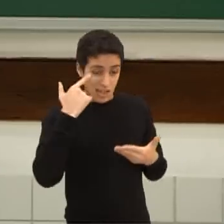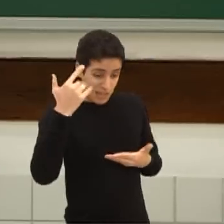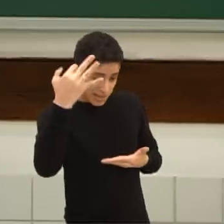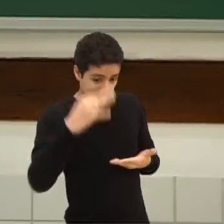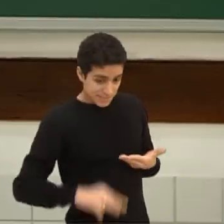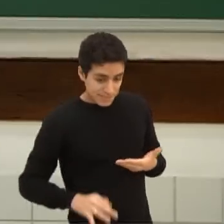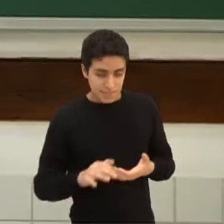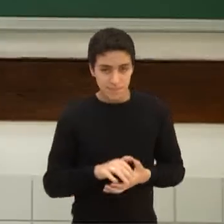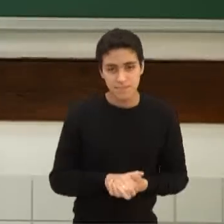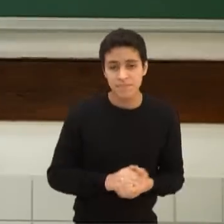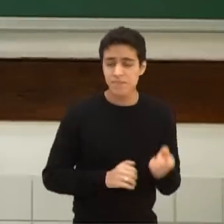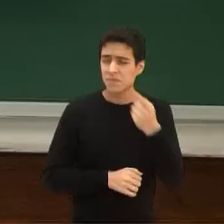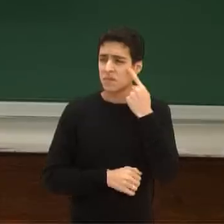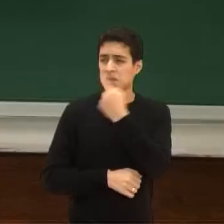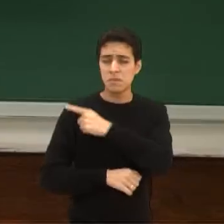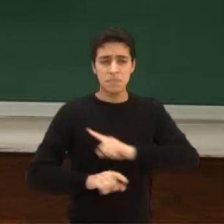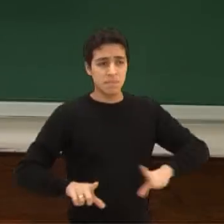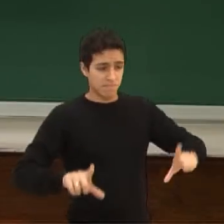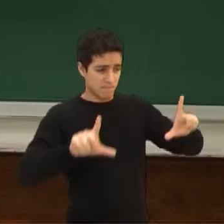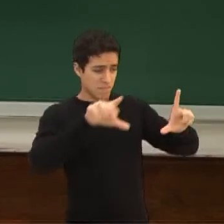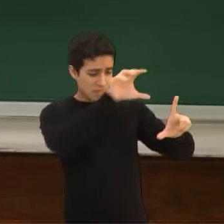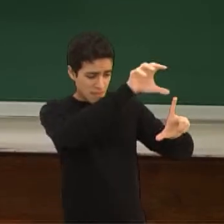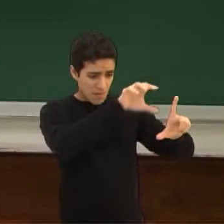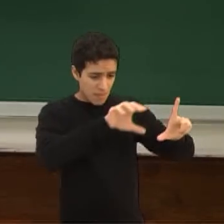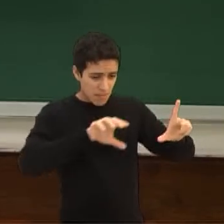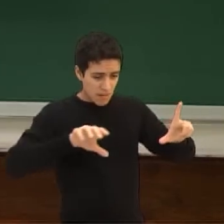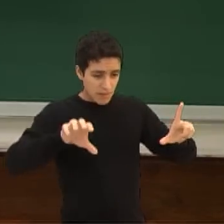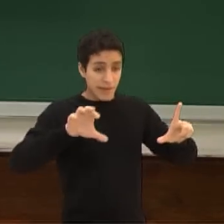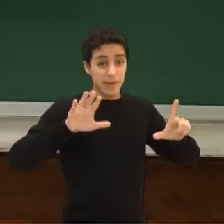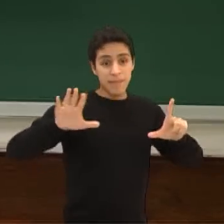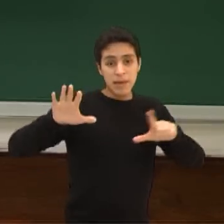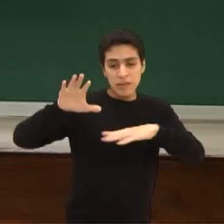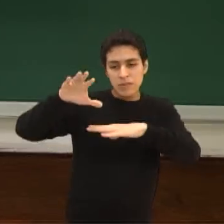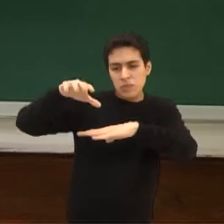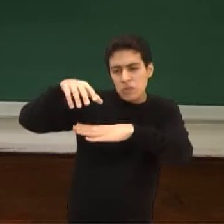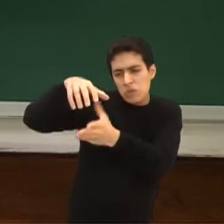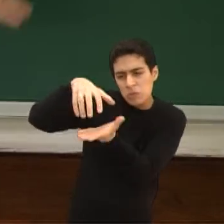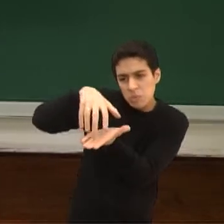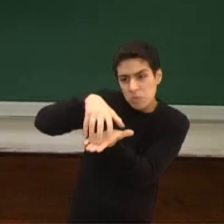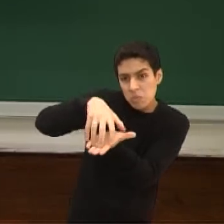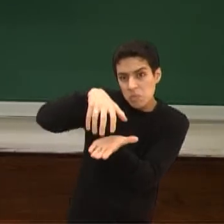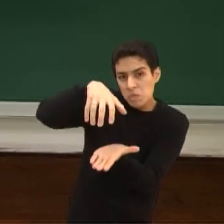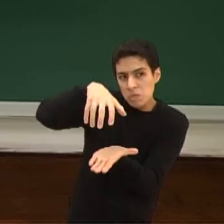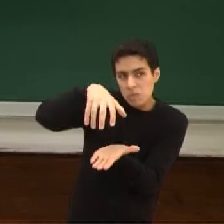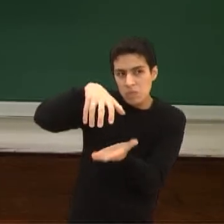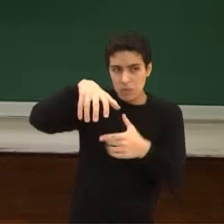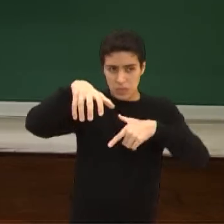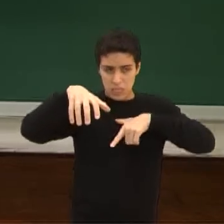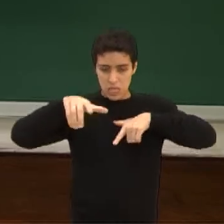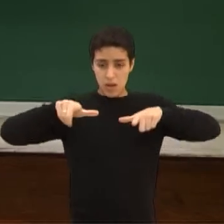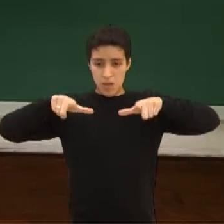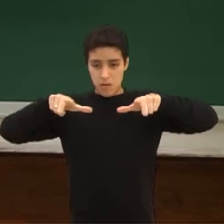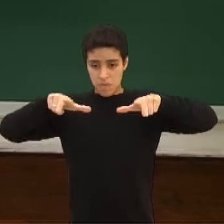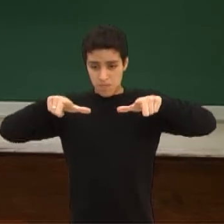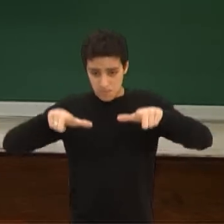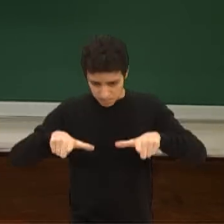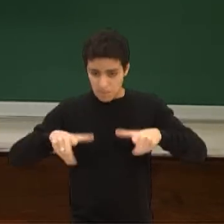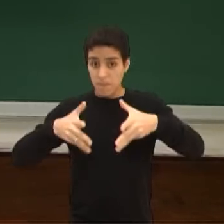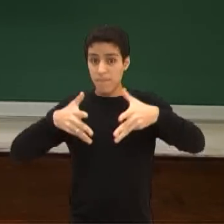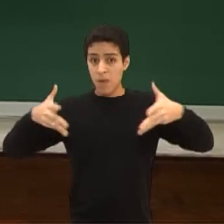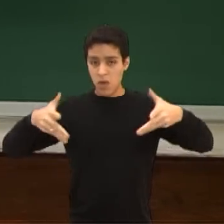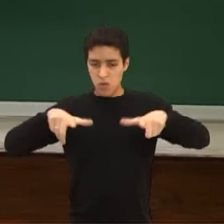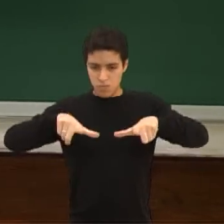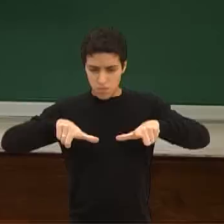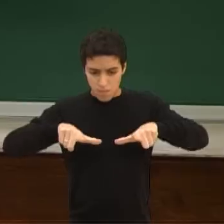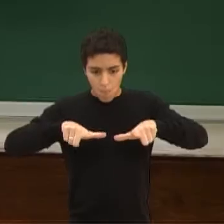então? Olhando aqui o nosso sólido geométrico, nós temos aqui embaixo uma base